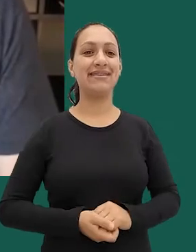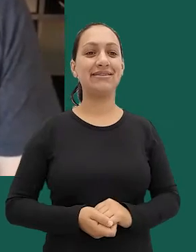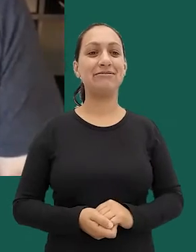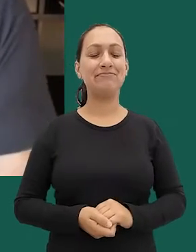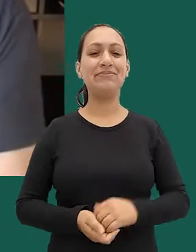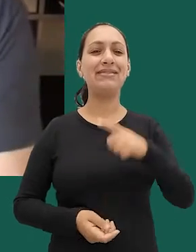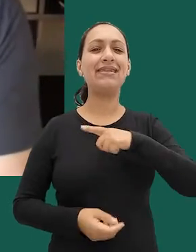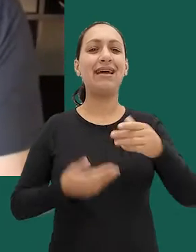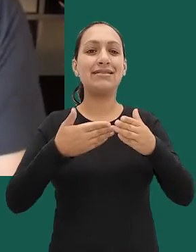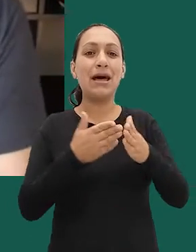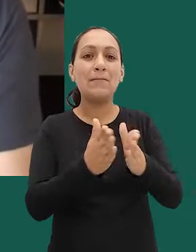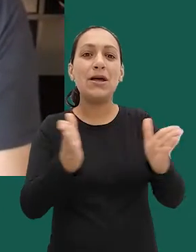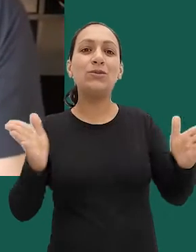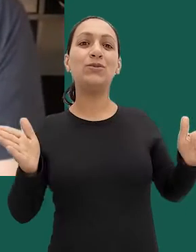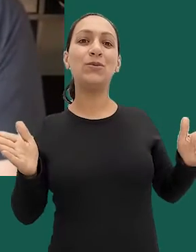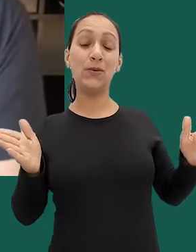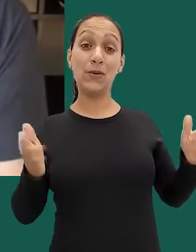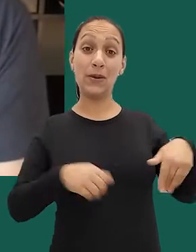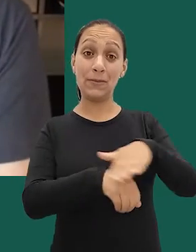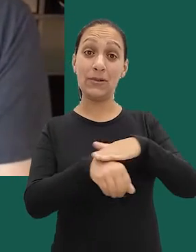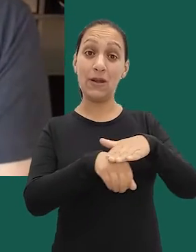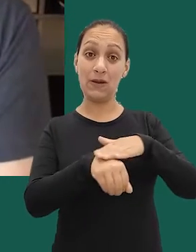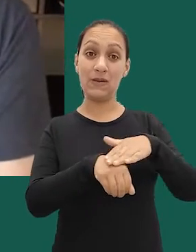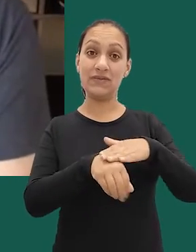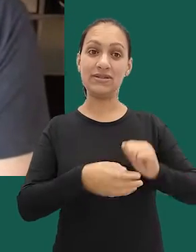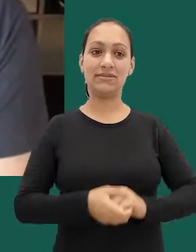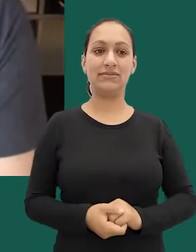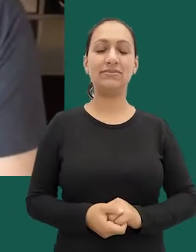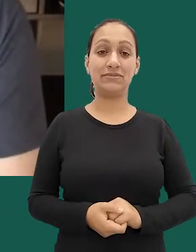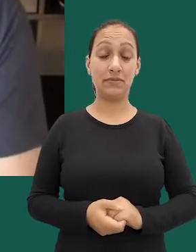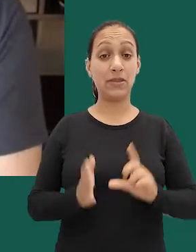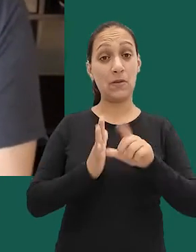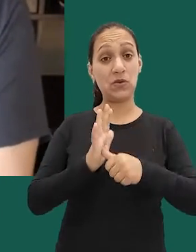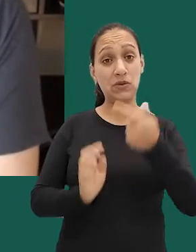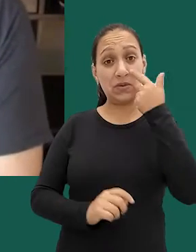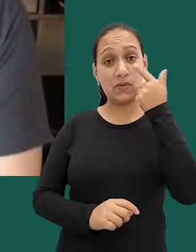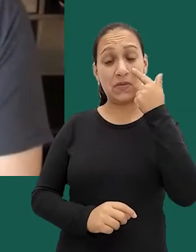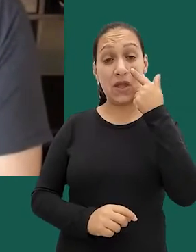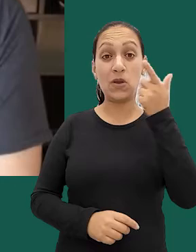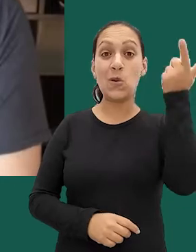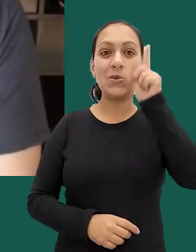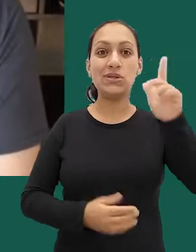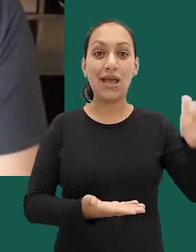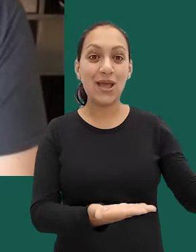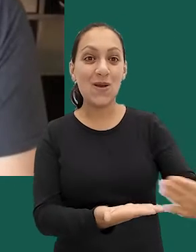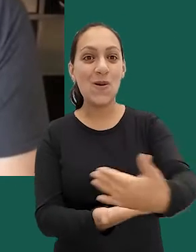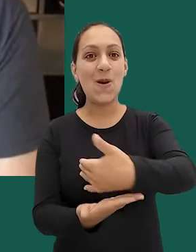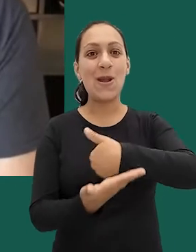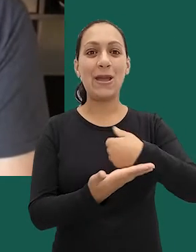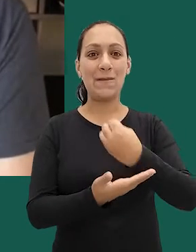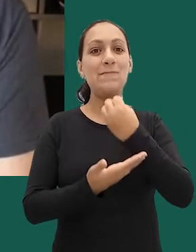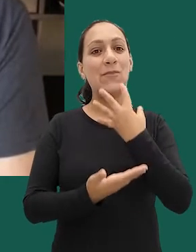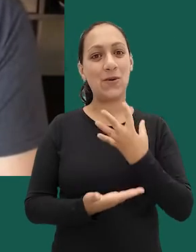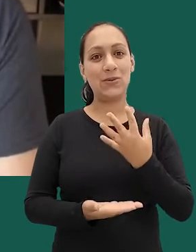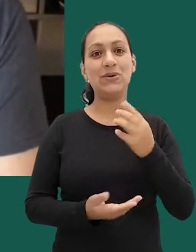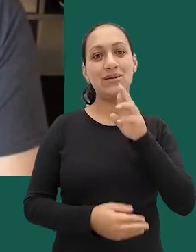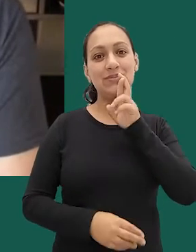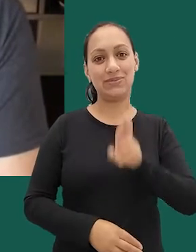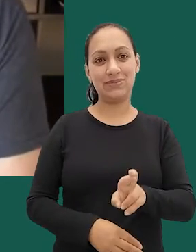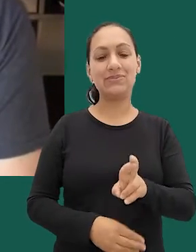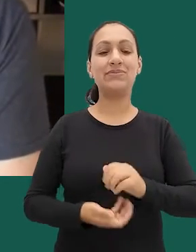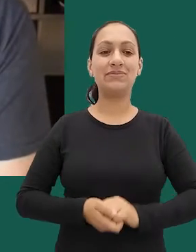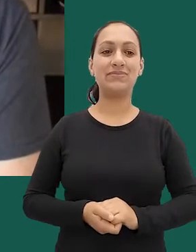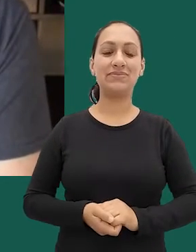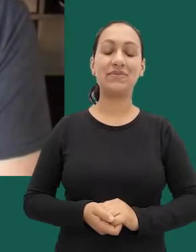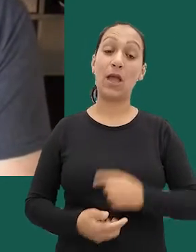ter essa abertura para conversar e no final tu vê, a gente acaba colhendo bons frutos, né? Alguma coisa a gente